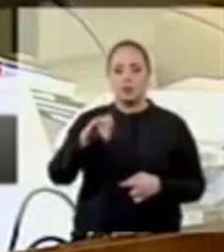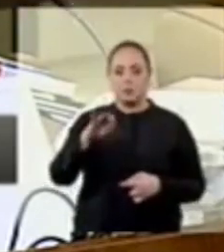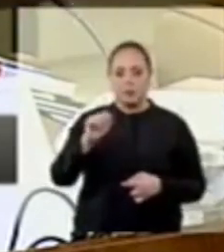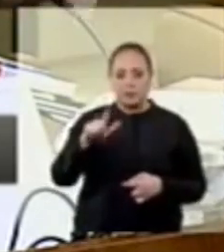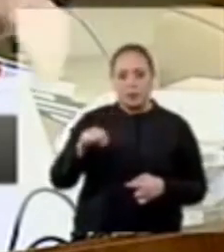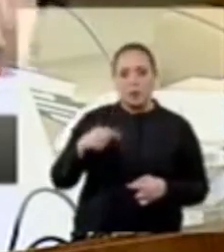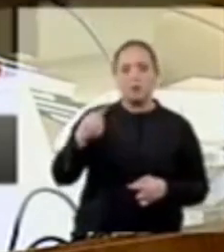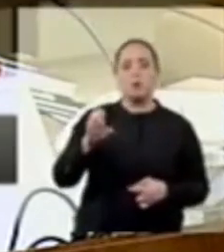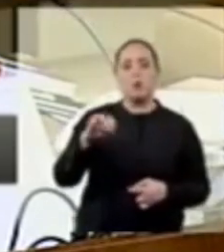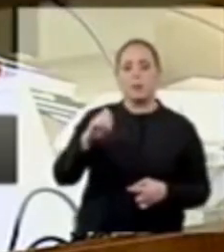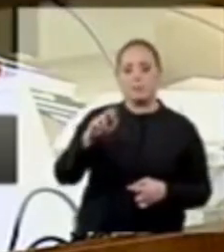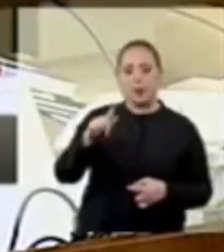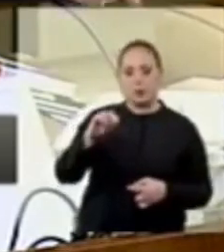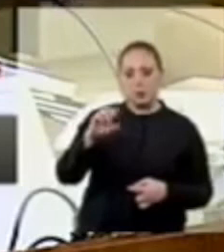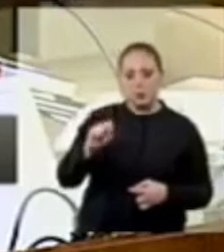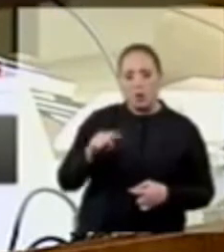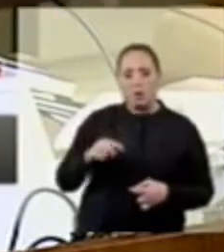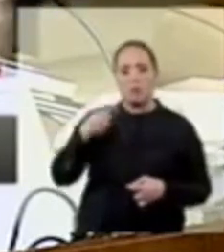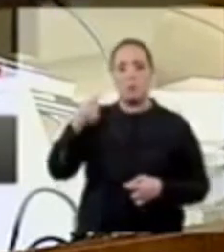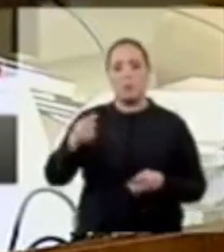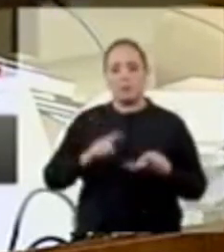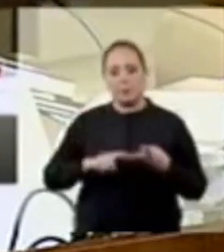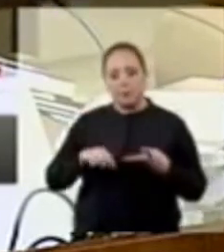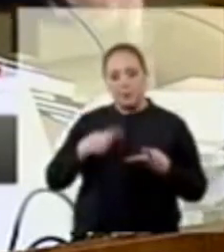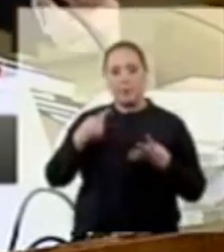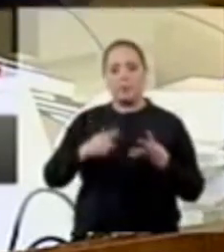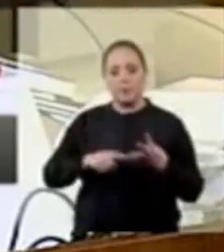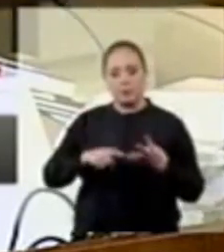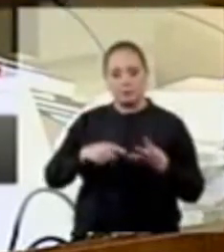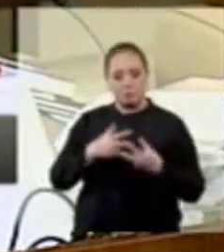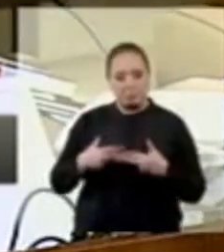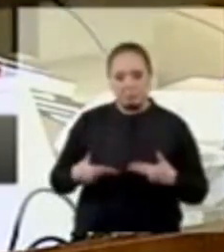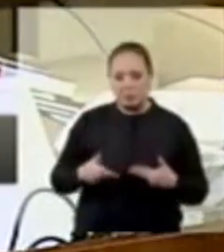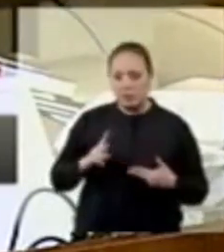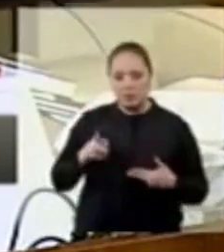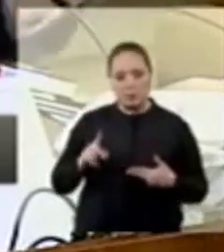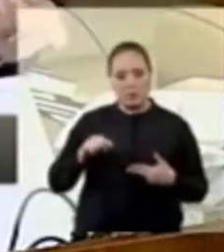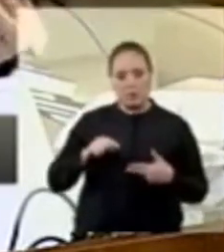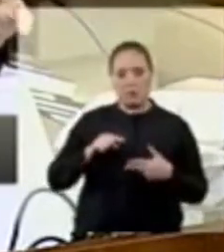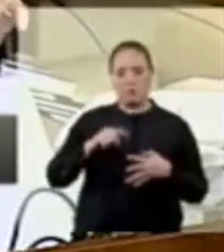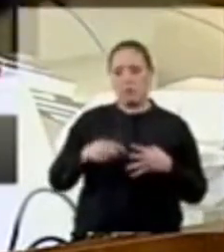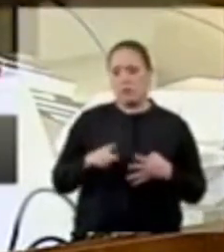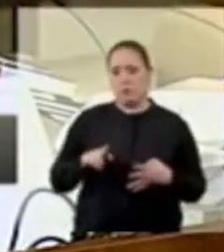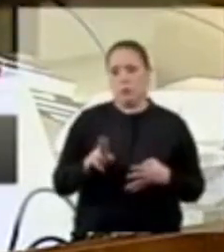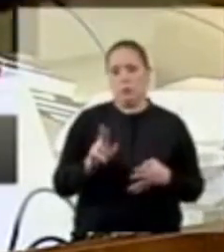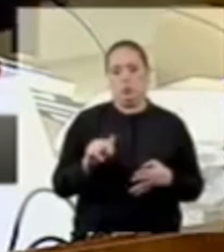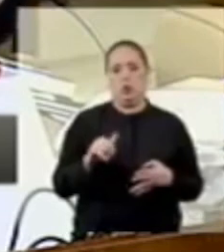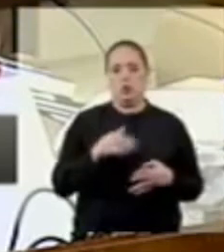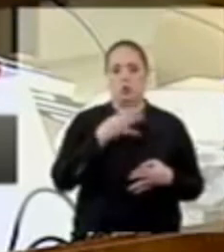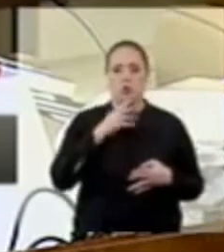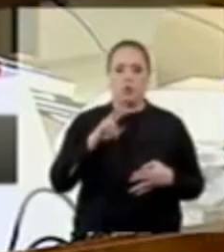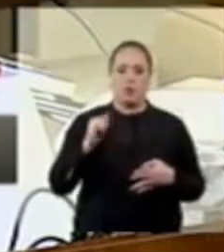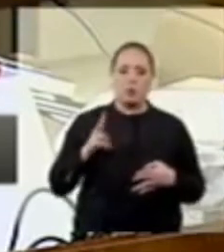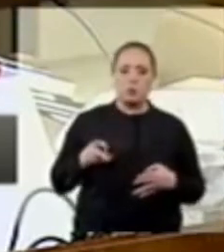embargos de declaração depois vêm os embargos de divergência depois vêm os embargos de declaração nos embargos de divergência que não foram conhecidos e assim